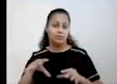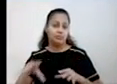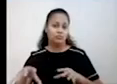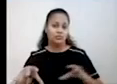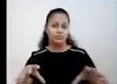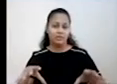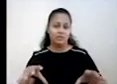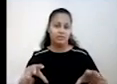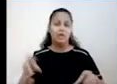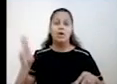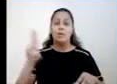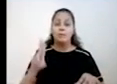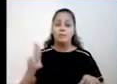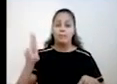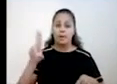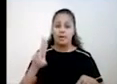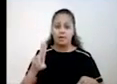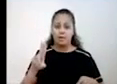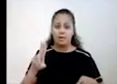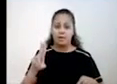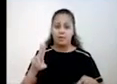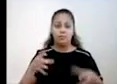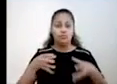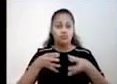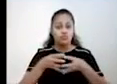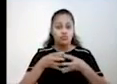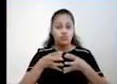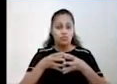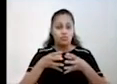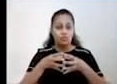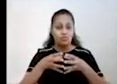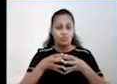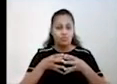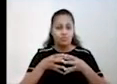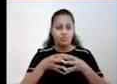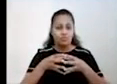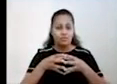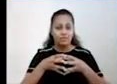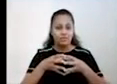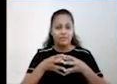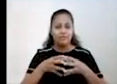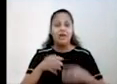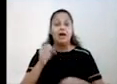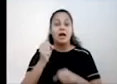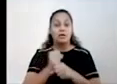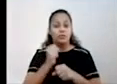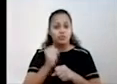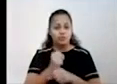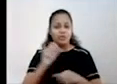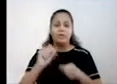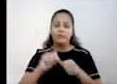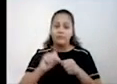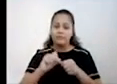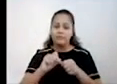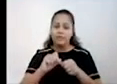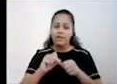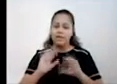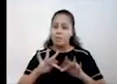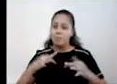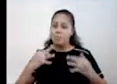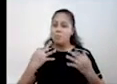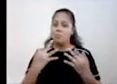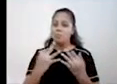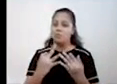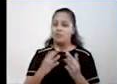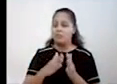uso coletivo e lugares de convivência íntima. A construção dessas casas é feita por uma grande família e